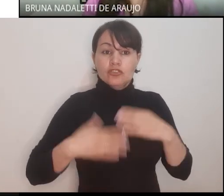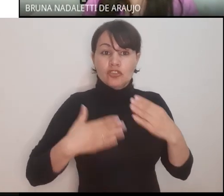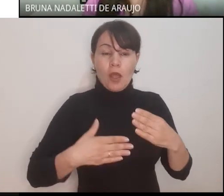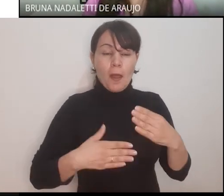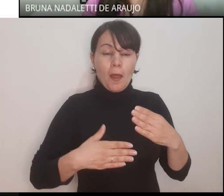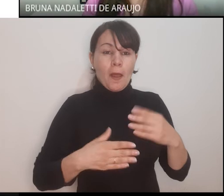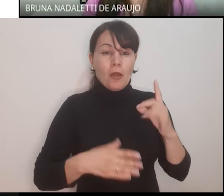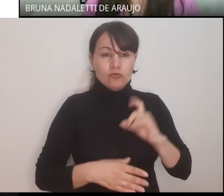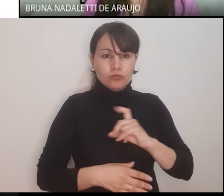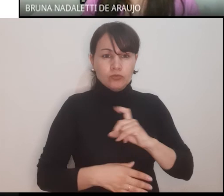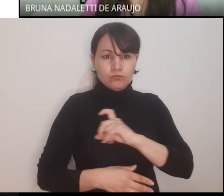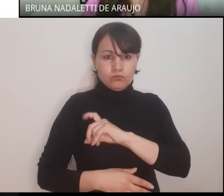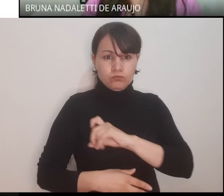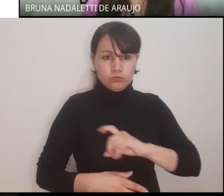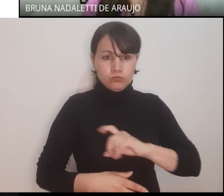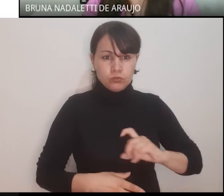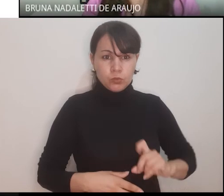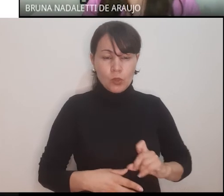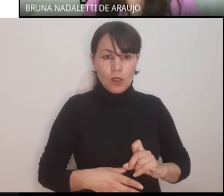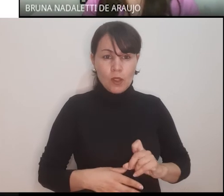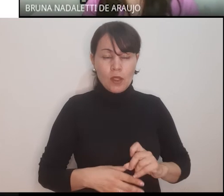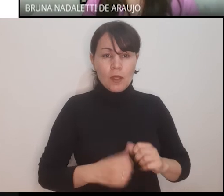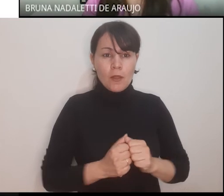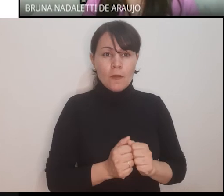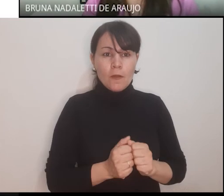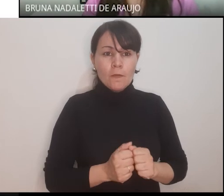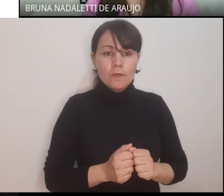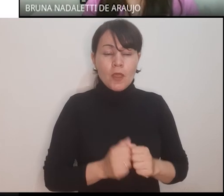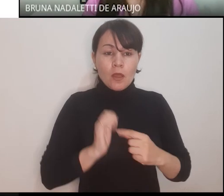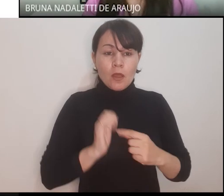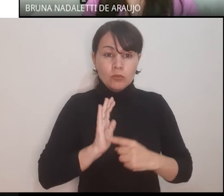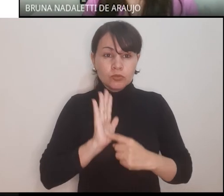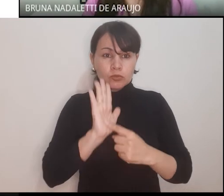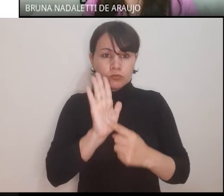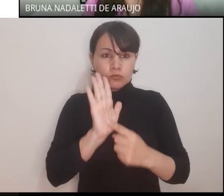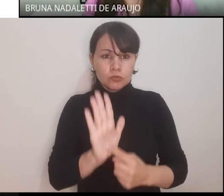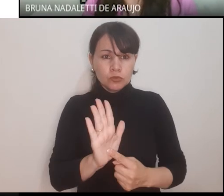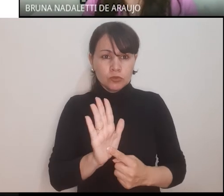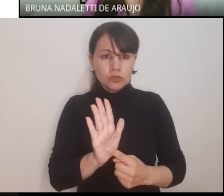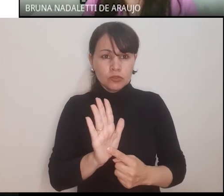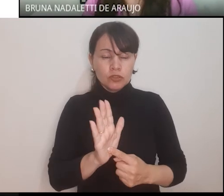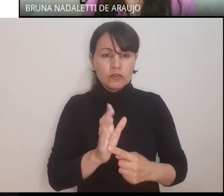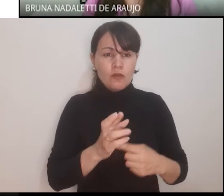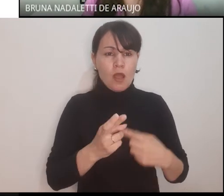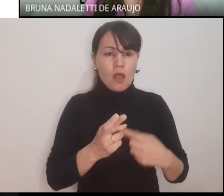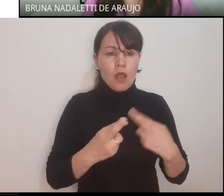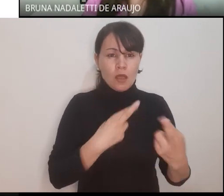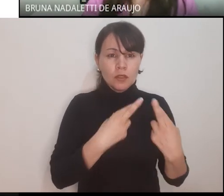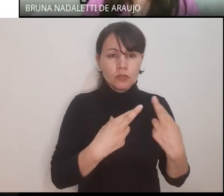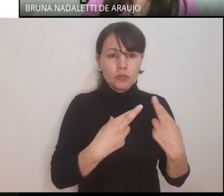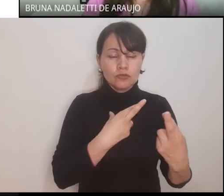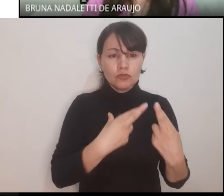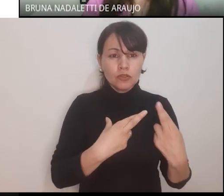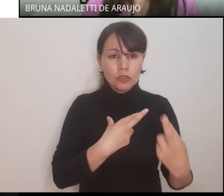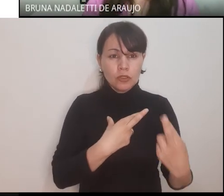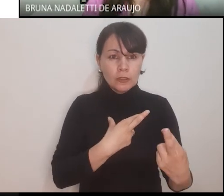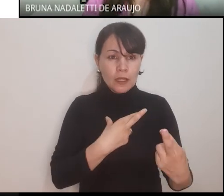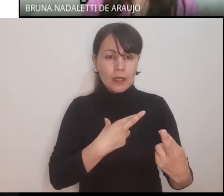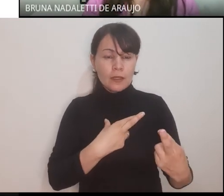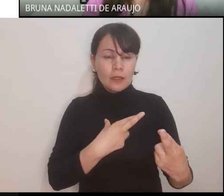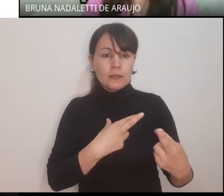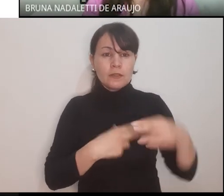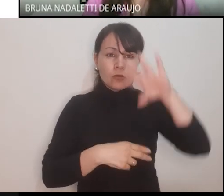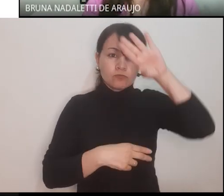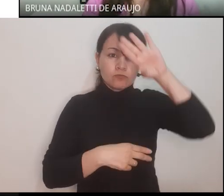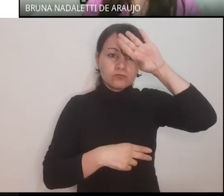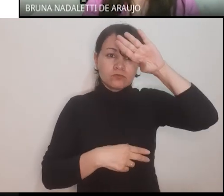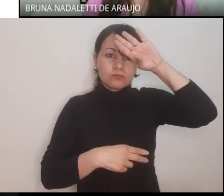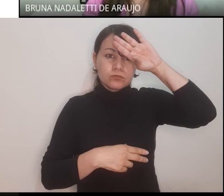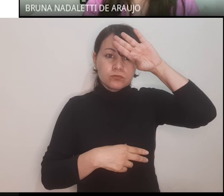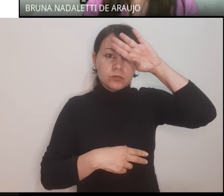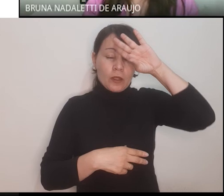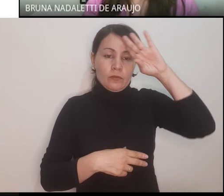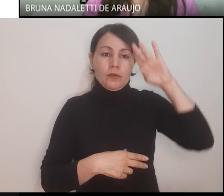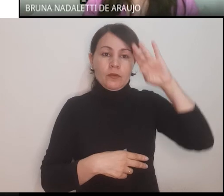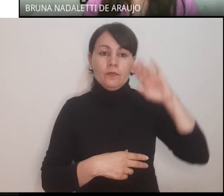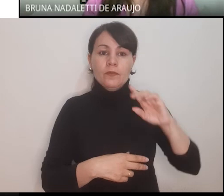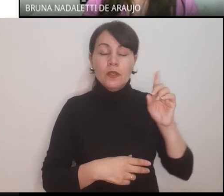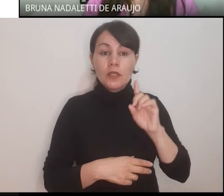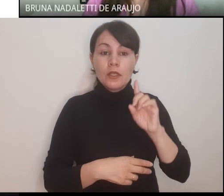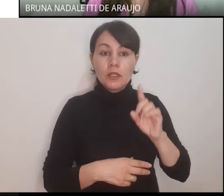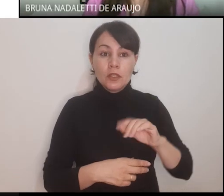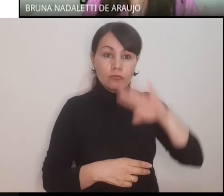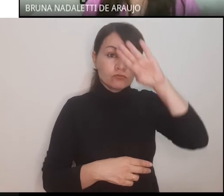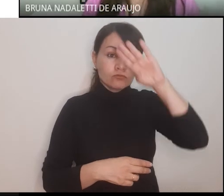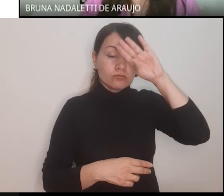é confirmada por hemoculturas positivas, associadas ou não à febre, né? Então, a febre não é